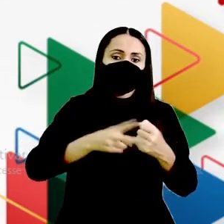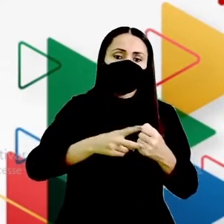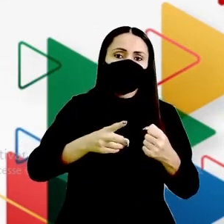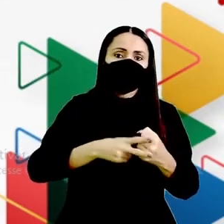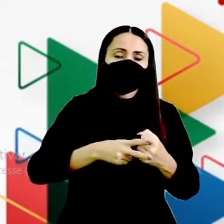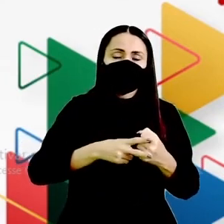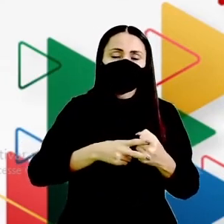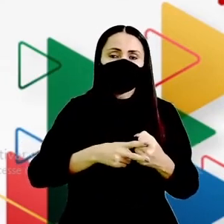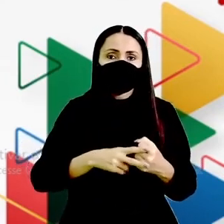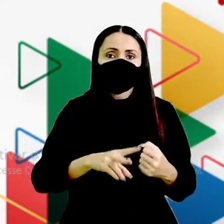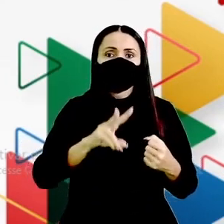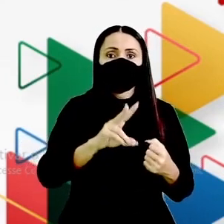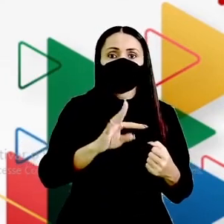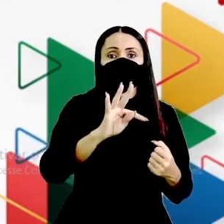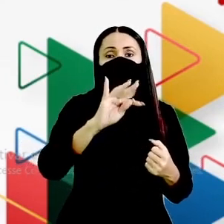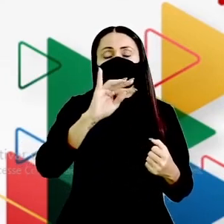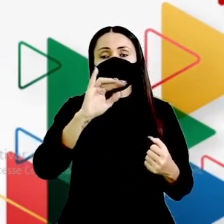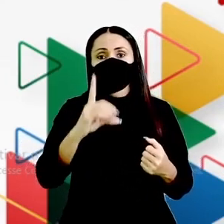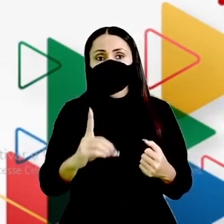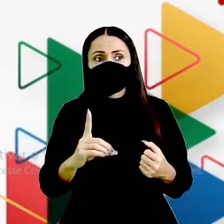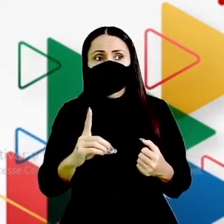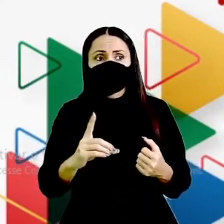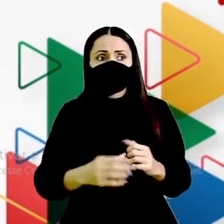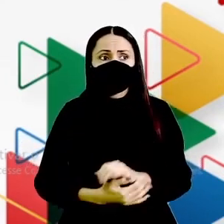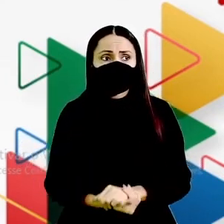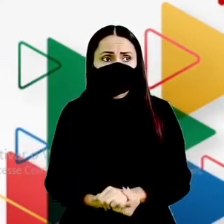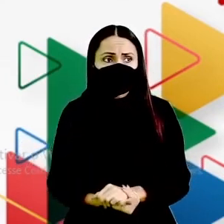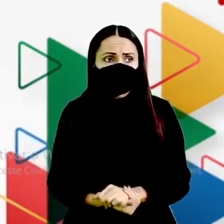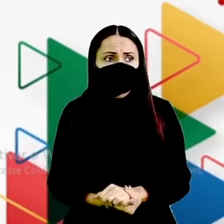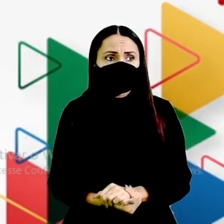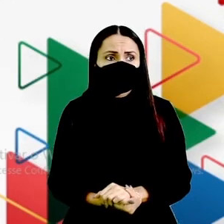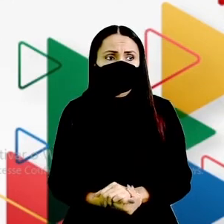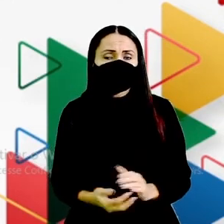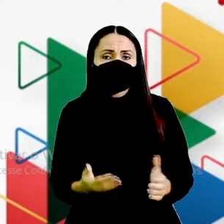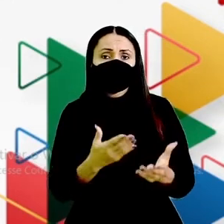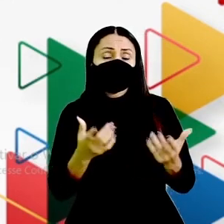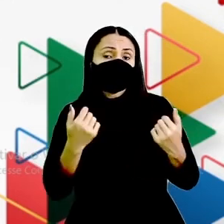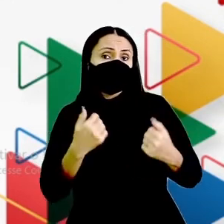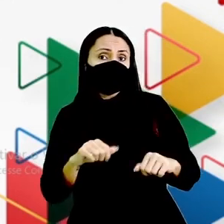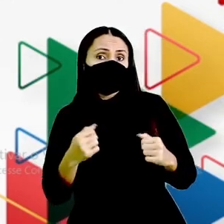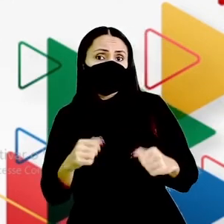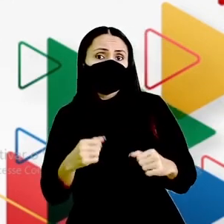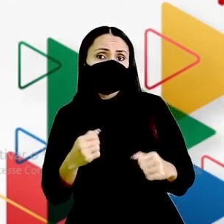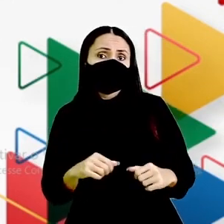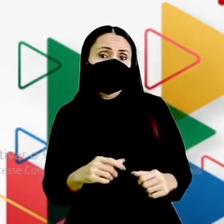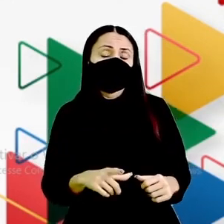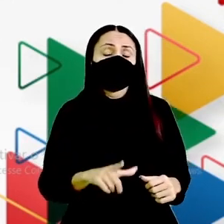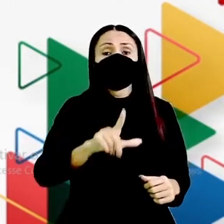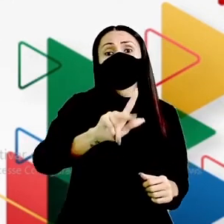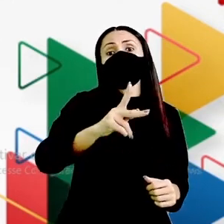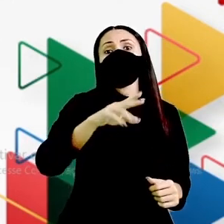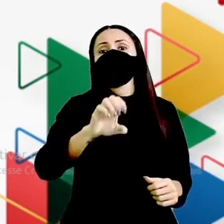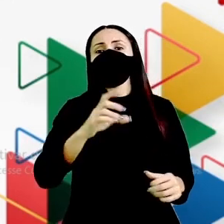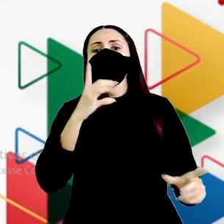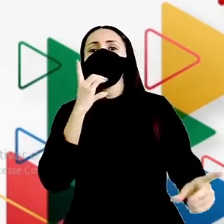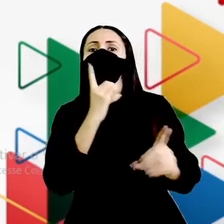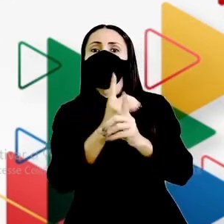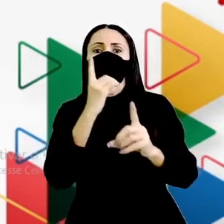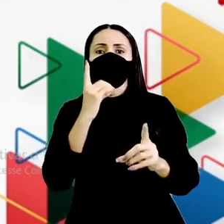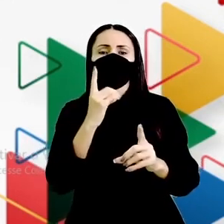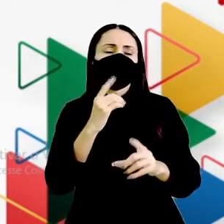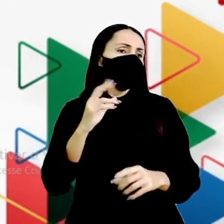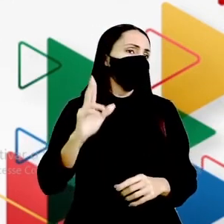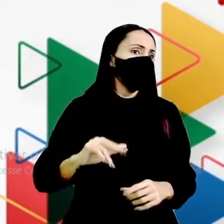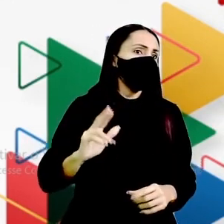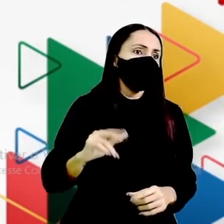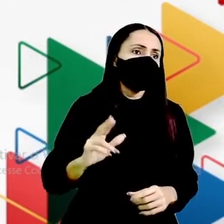de dizer a você isso, né? Então, preciso lhe encontrar ou encontrar-lhe. Nunca, jeito nenhum,